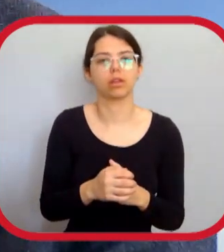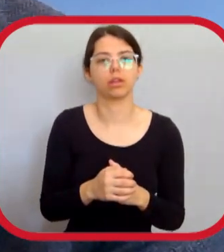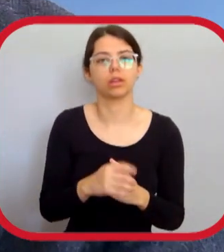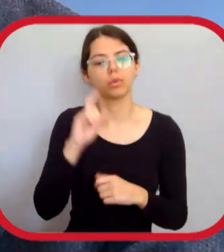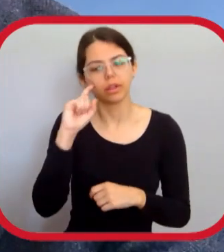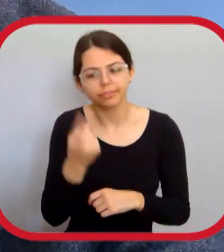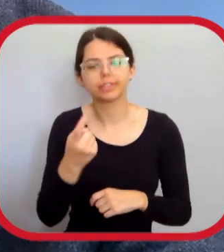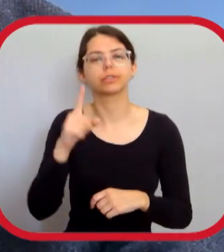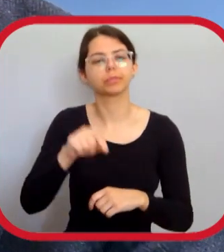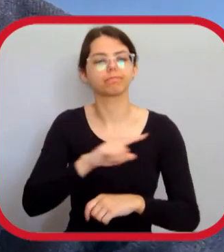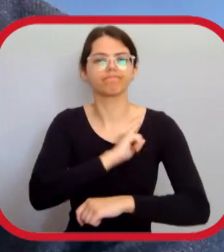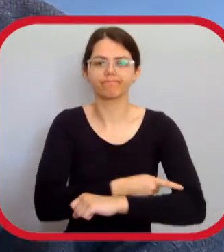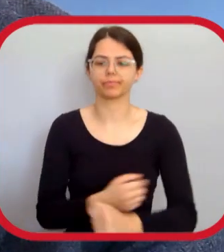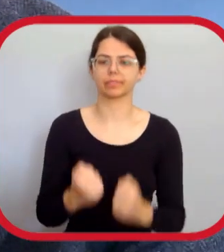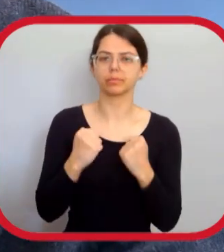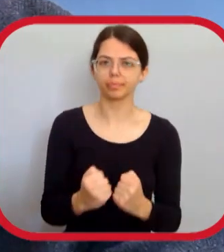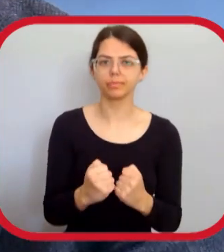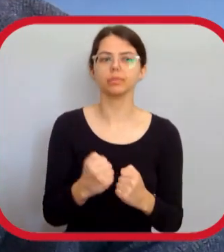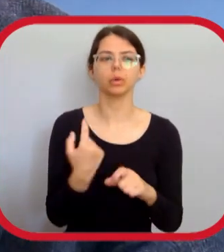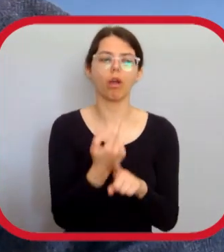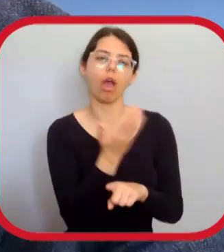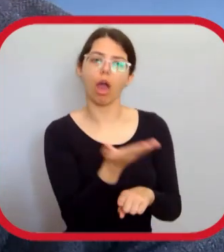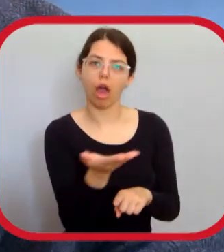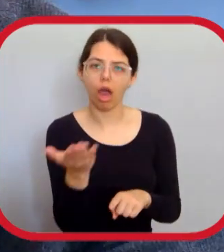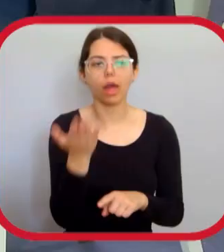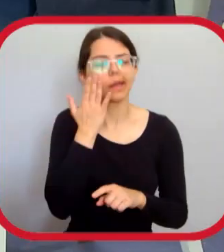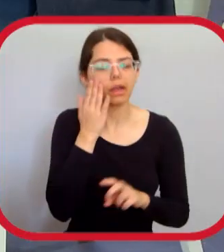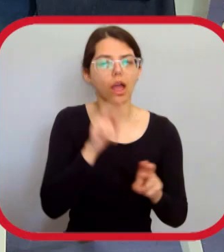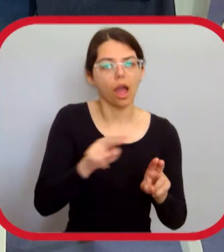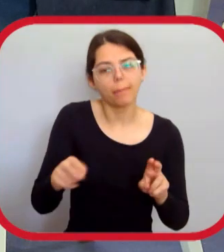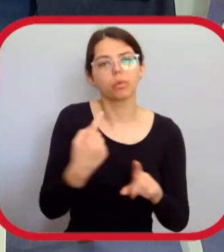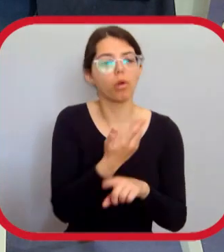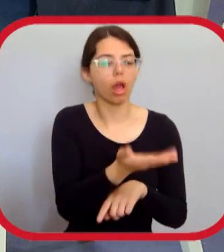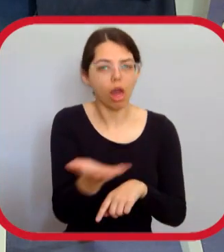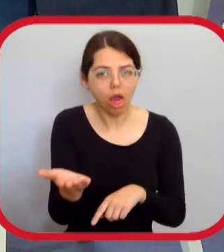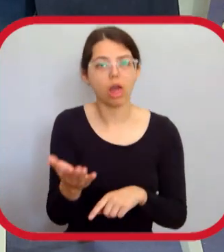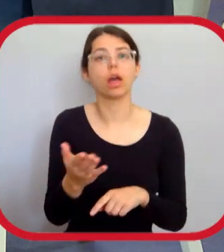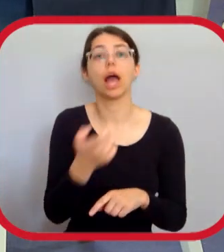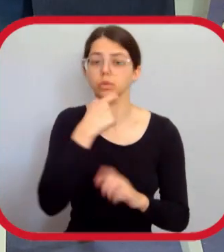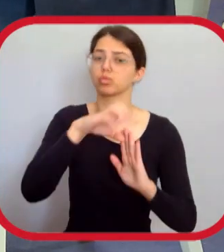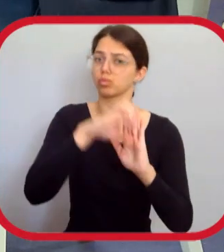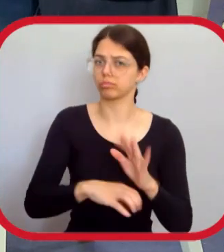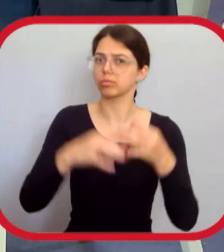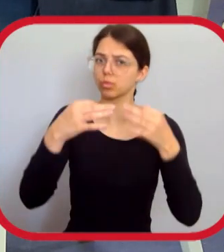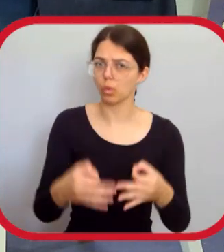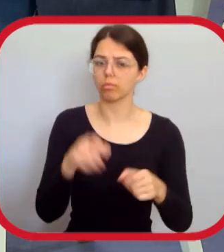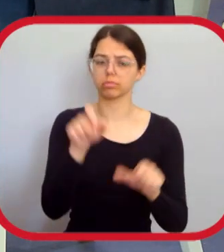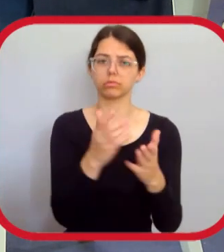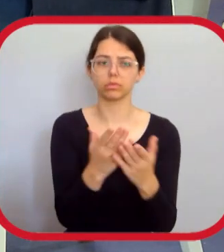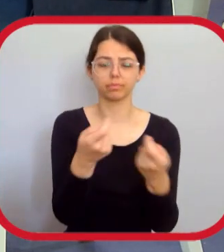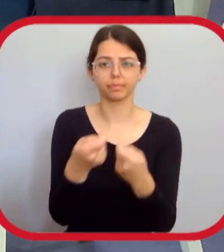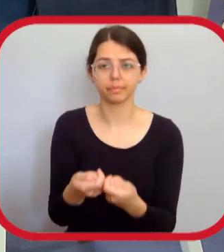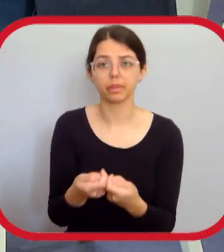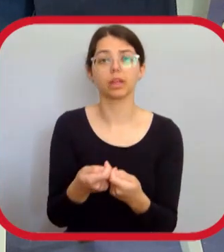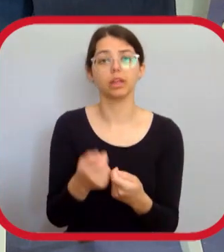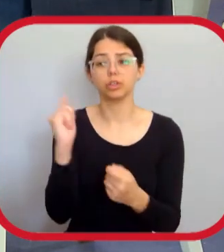de rever e de fortalecer o nosso sistema de ofertas de dormidas e dormidas em condições para